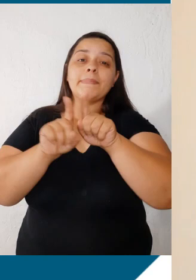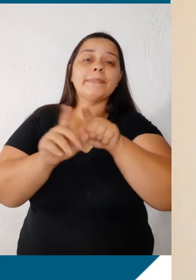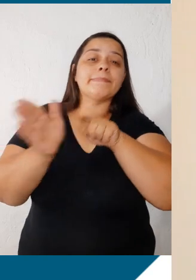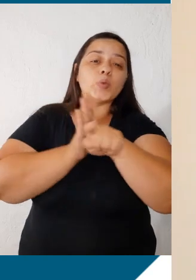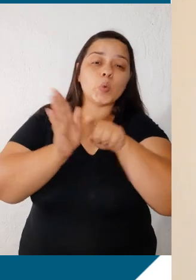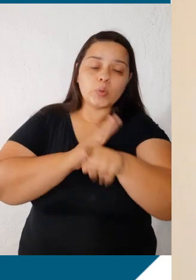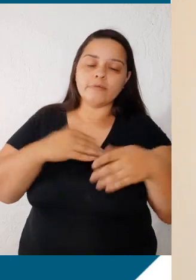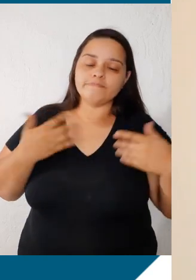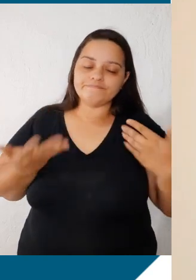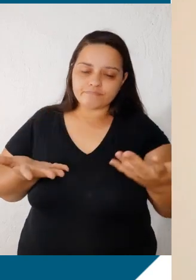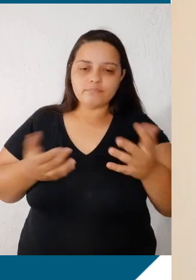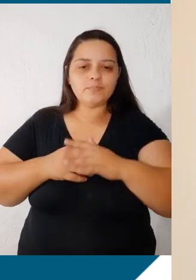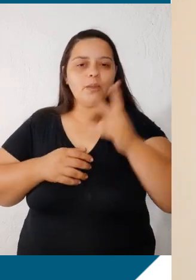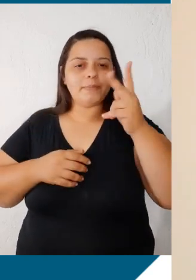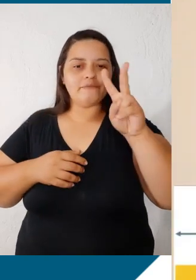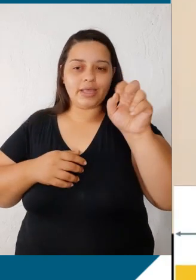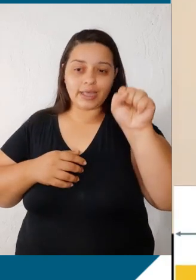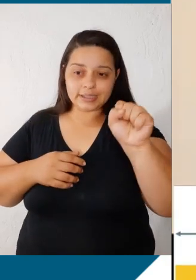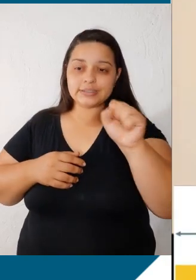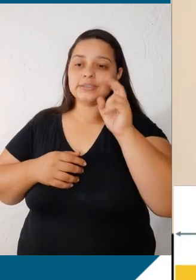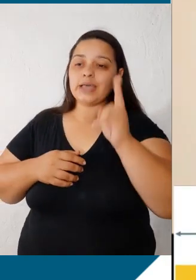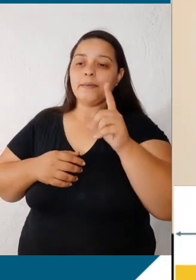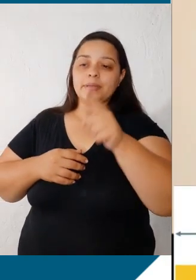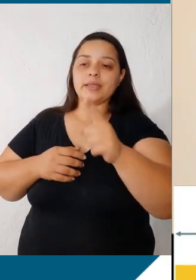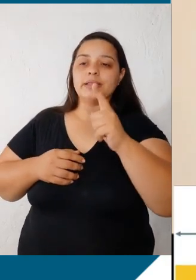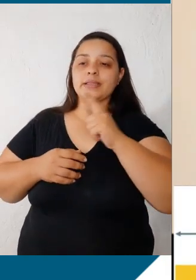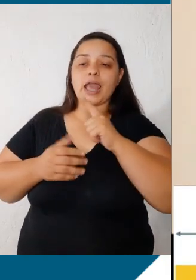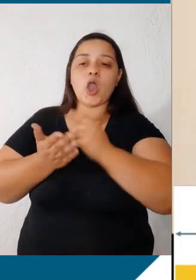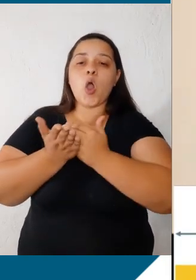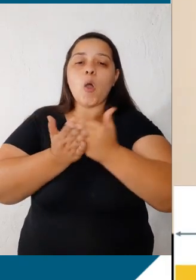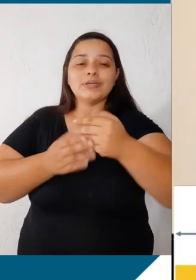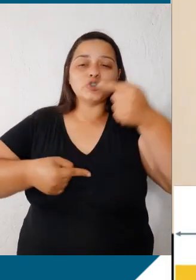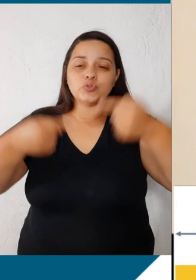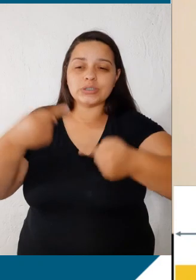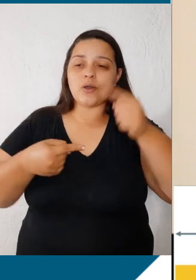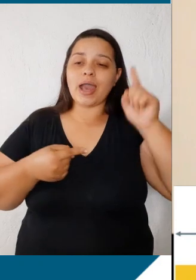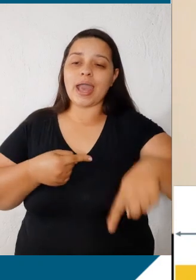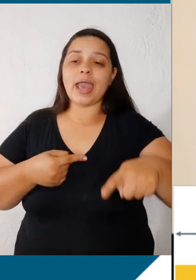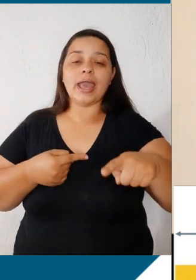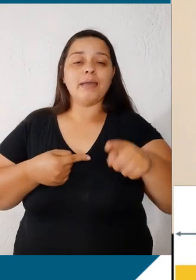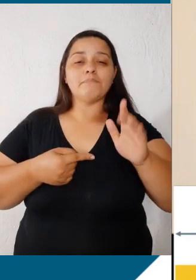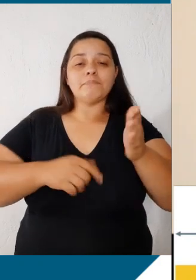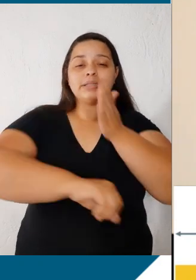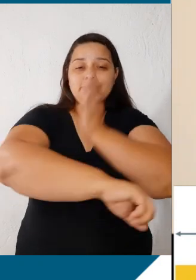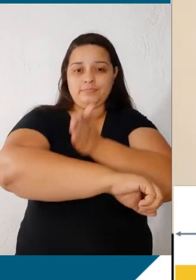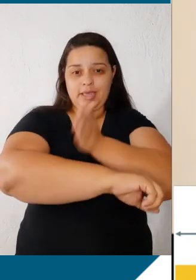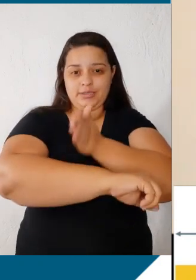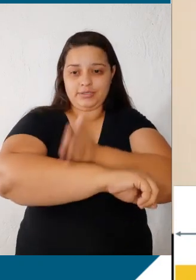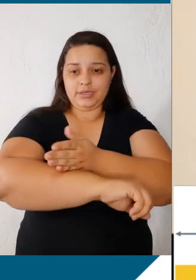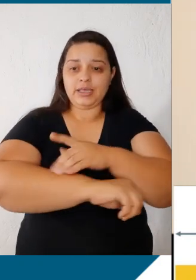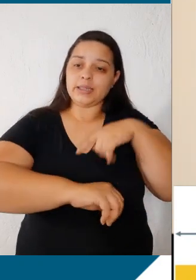questões. Por isso, no PVS-CCERJ, o nosso ponto de partida de discussão é a Idade Média,